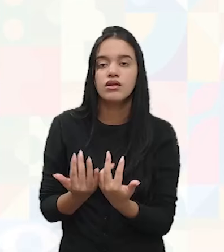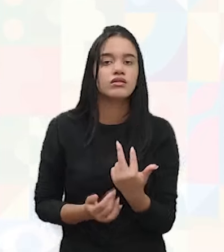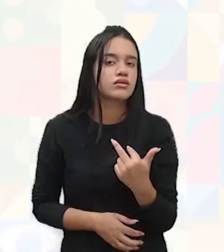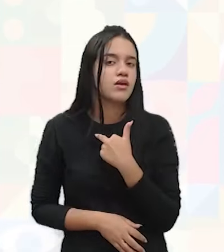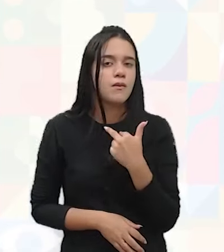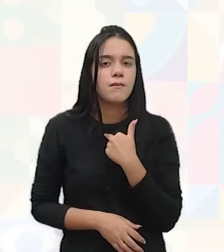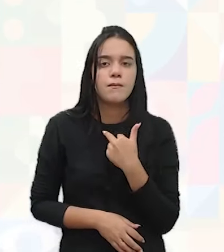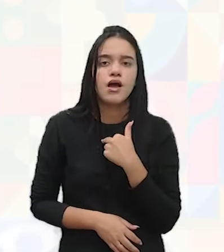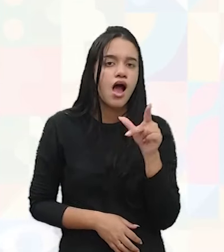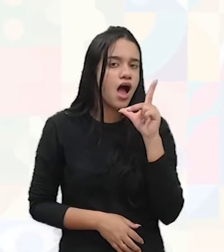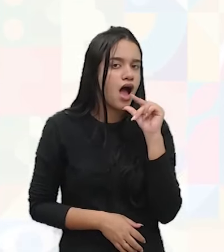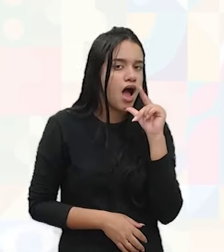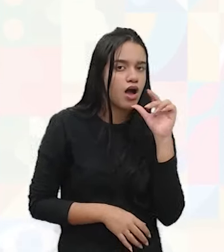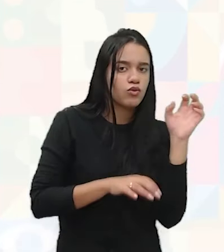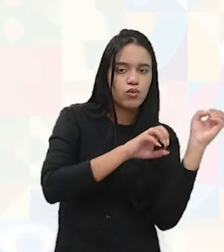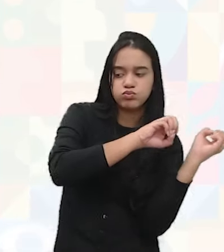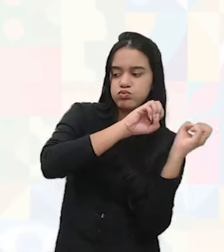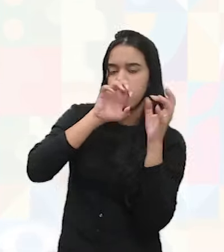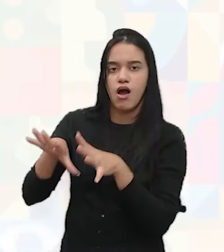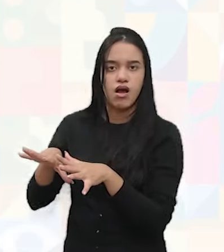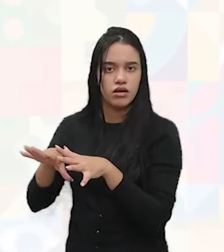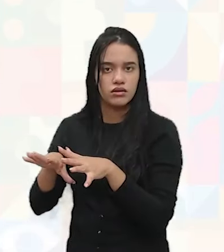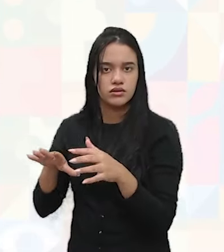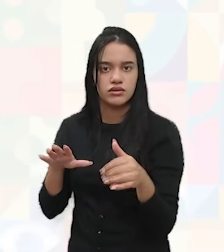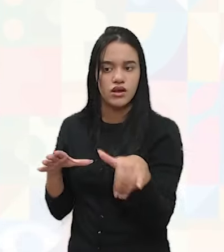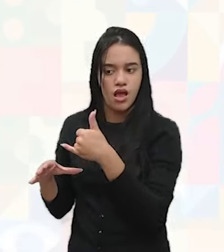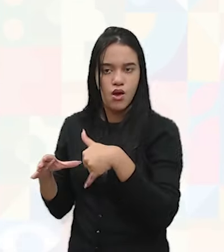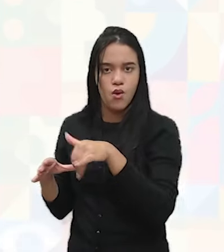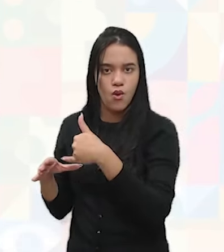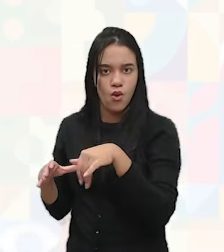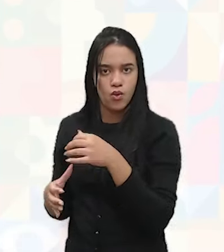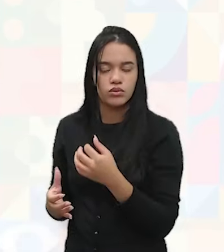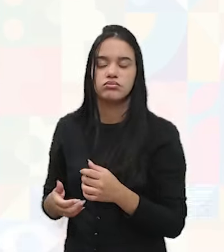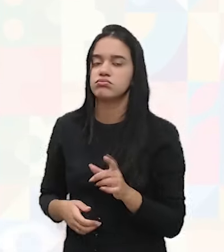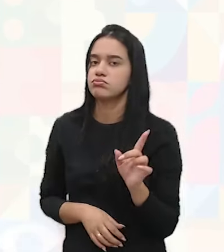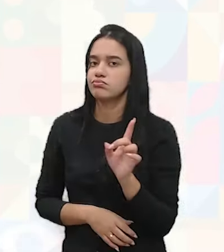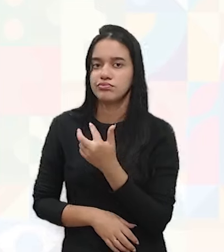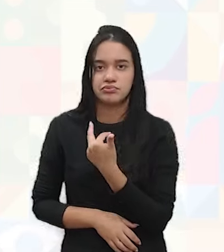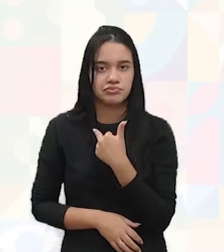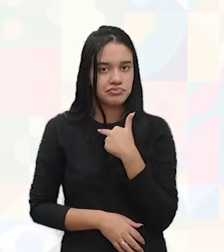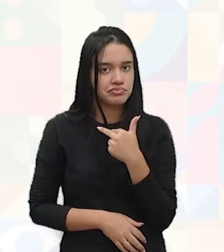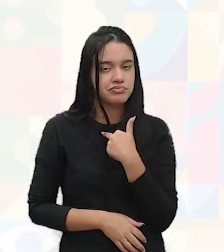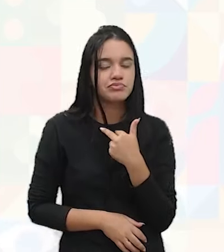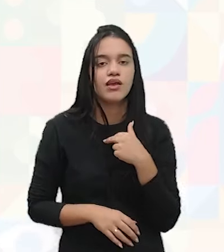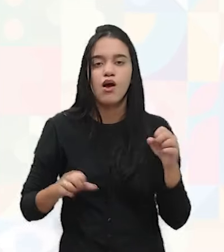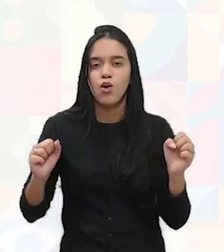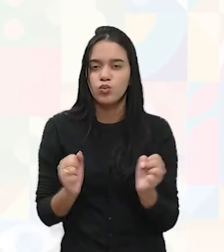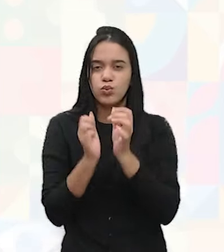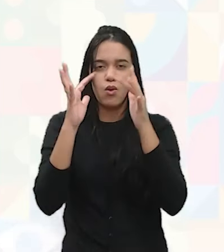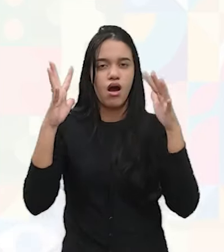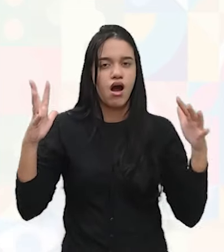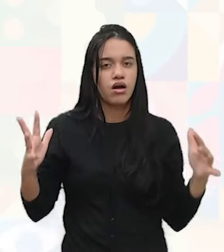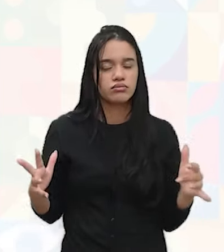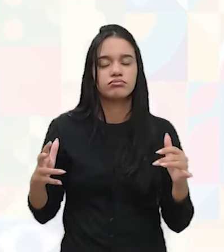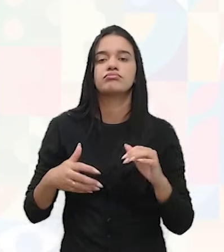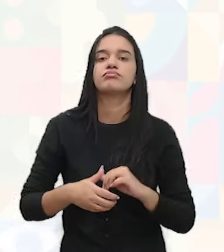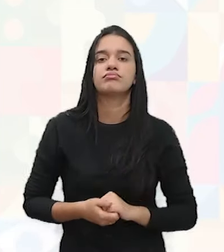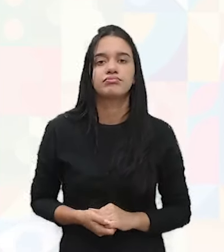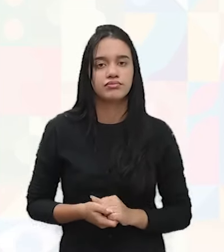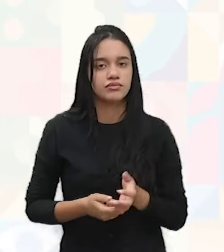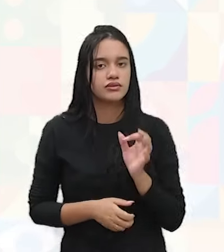jogue água porque água em óleo e gordura só vai causar uma pequena explosão ou espalhar aquele